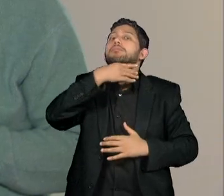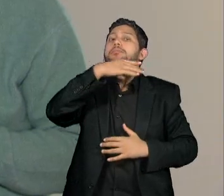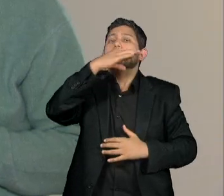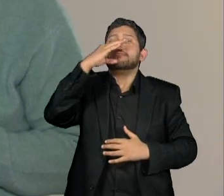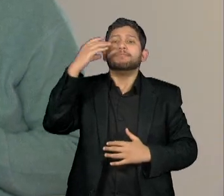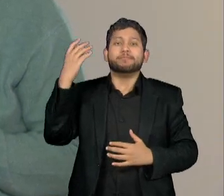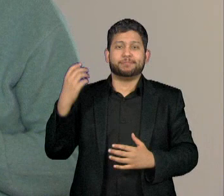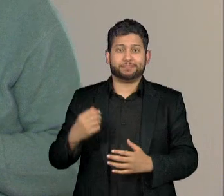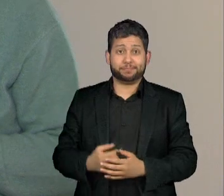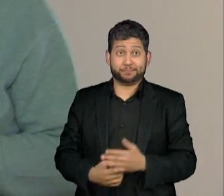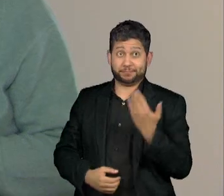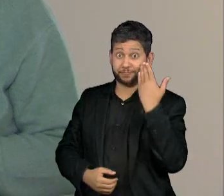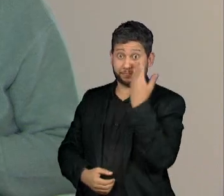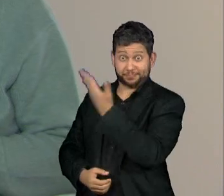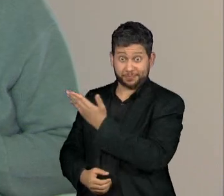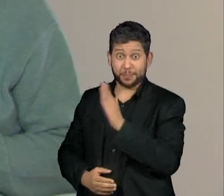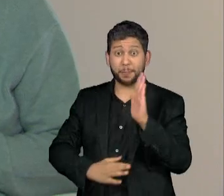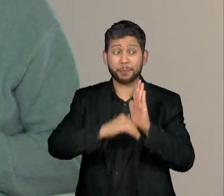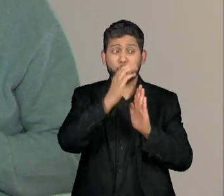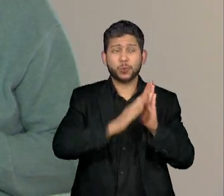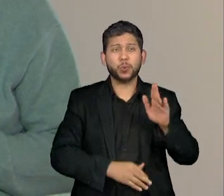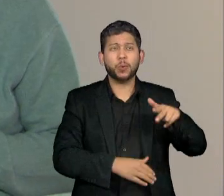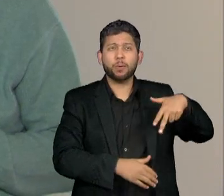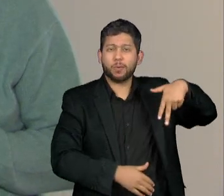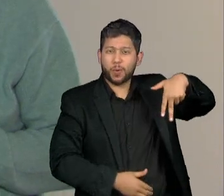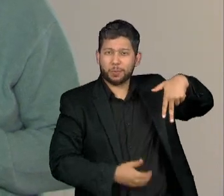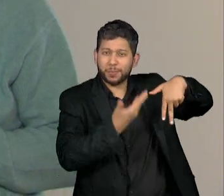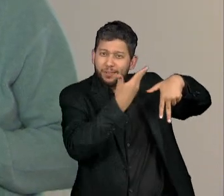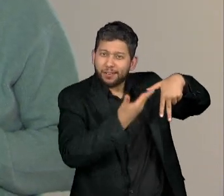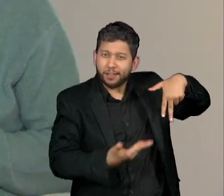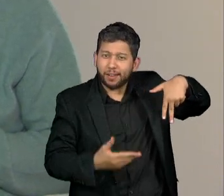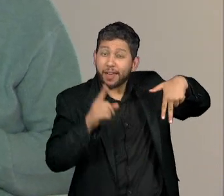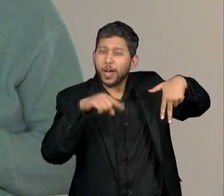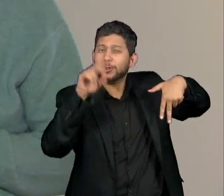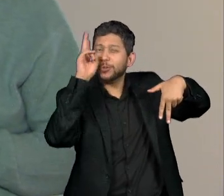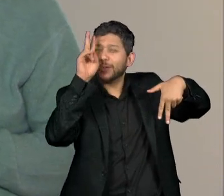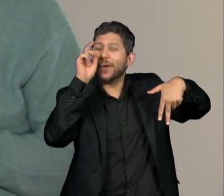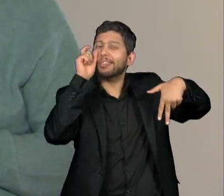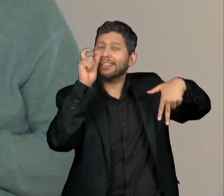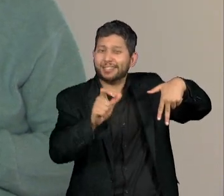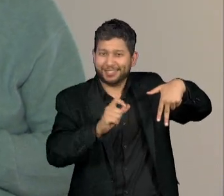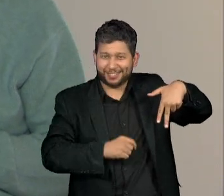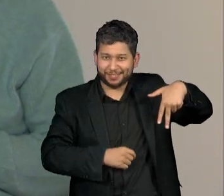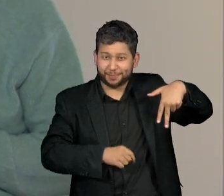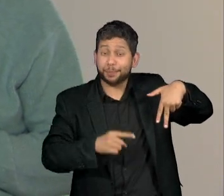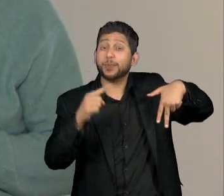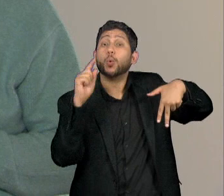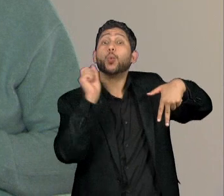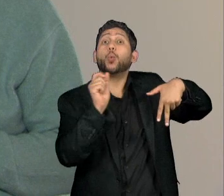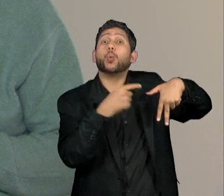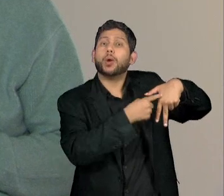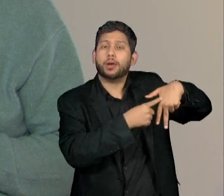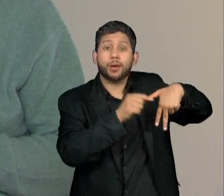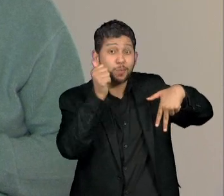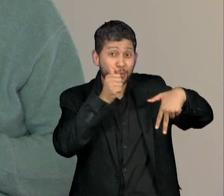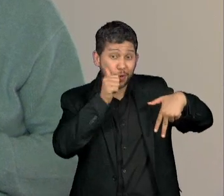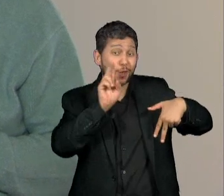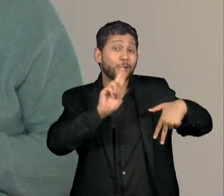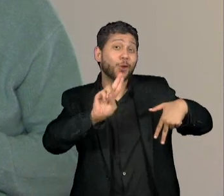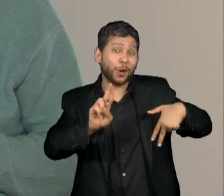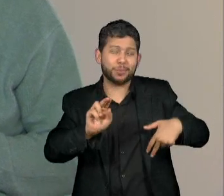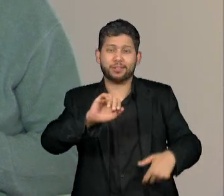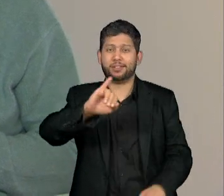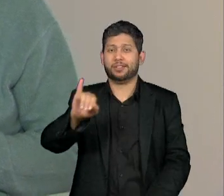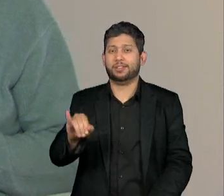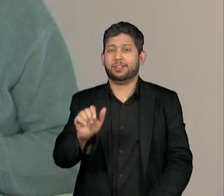Essa pintura aqui faz parte de uma série que conta uma história muito interessante, a começar pelo nome da artista,